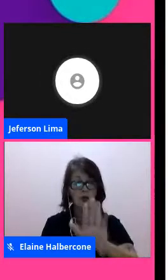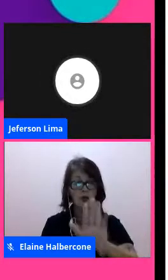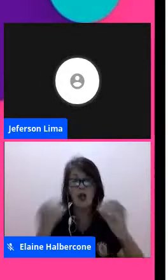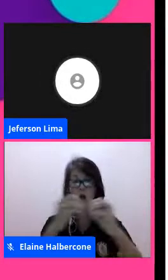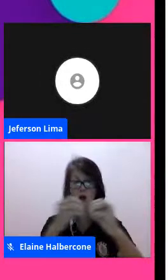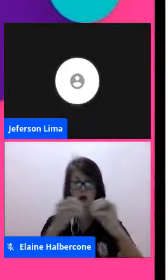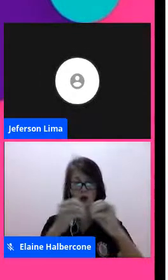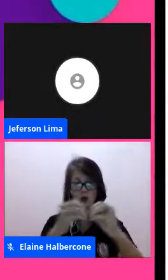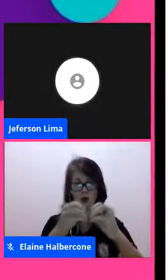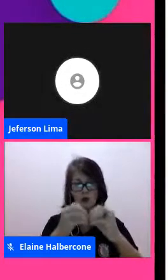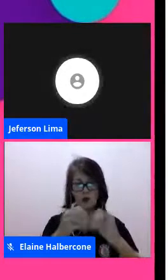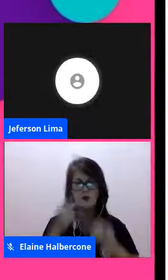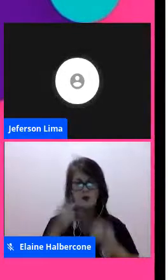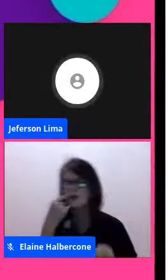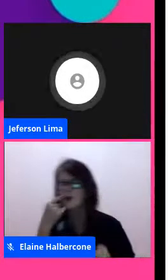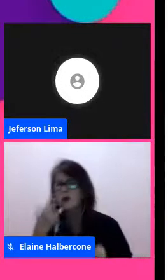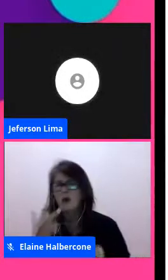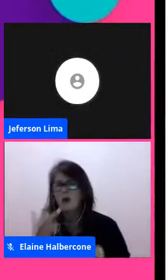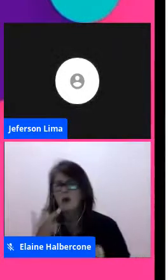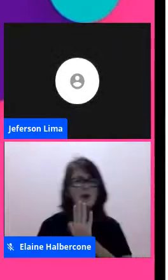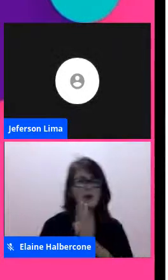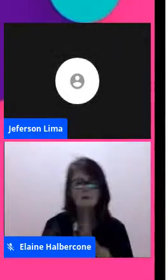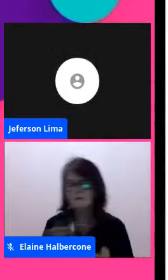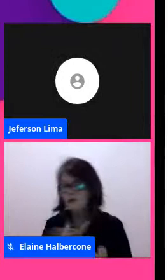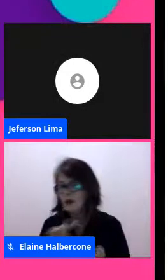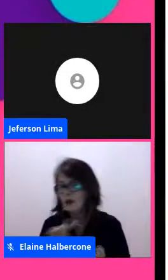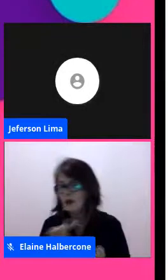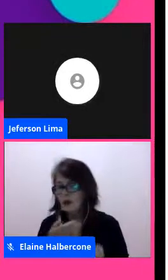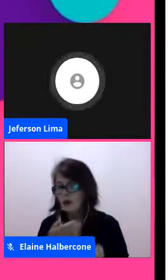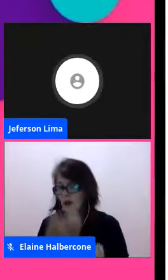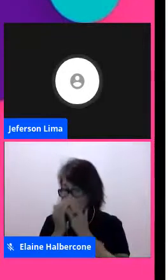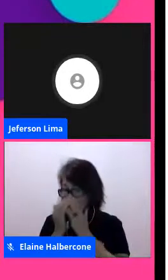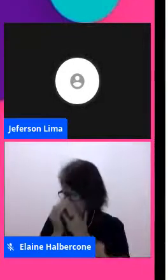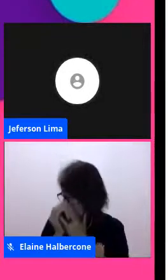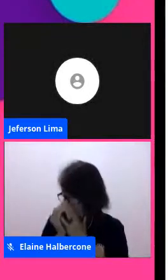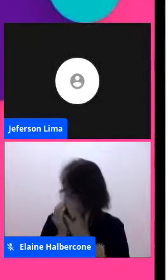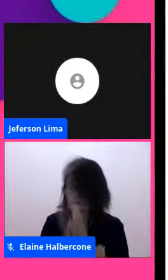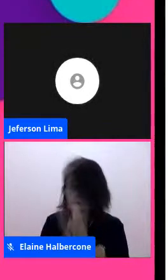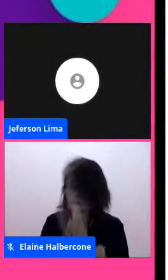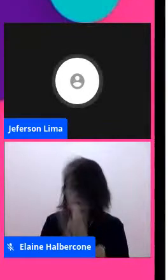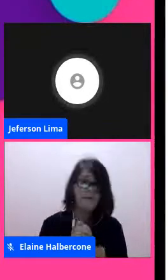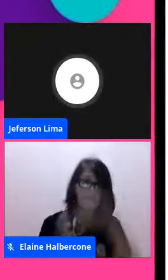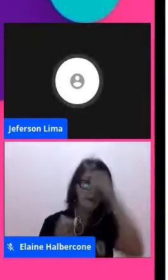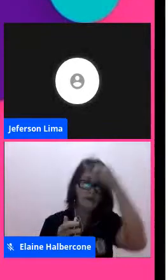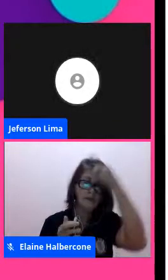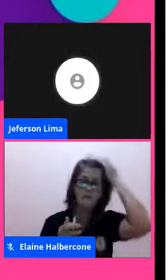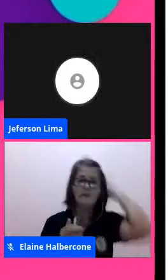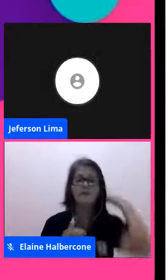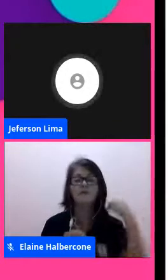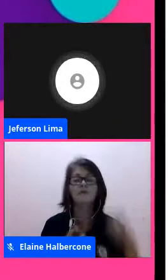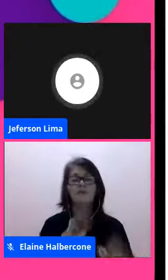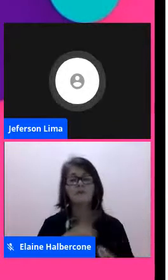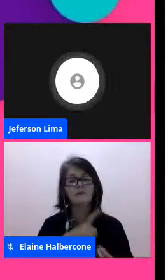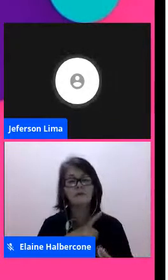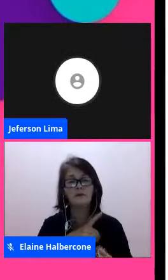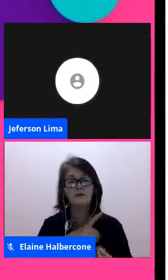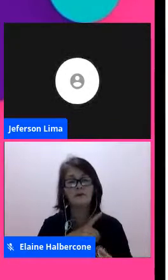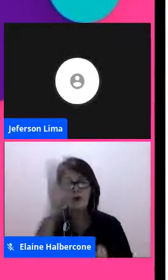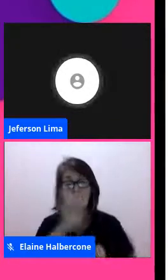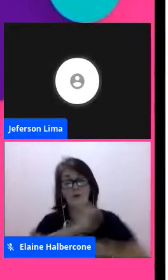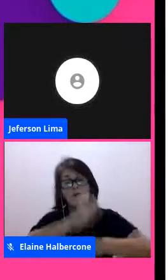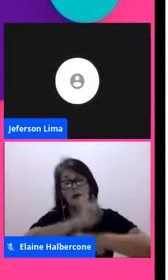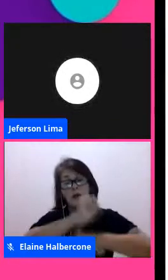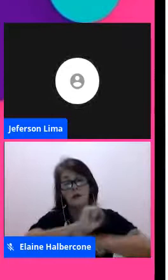até se eu tenho uma aqui para mostrar melhor para vocês. Cadê? Eu tinha uma aqui, não faço, só um